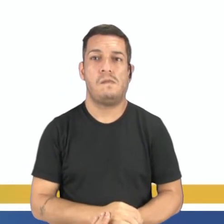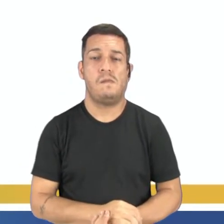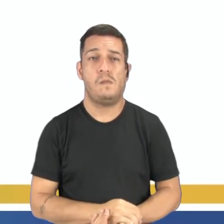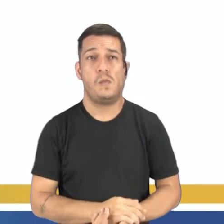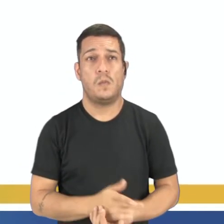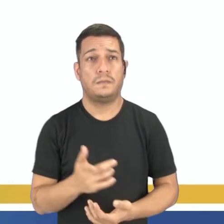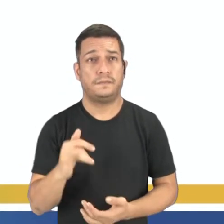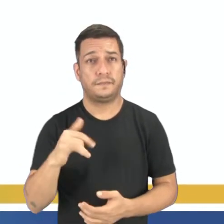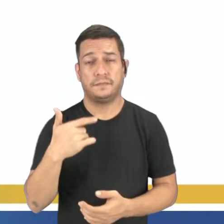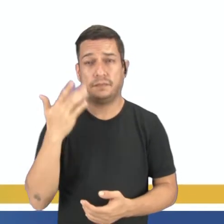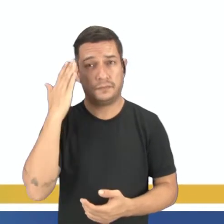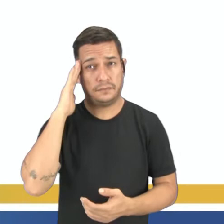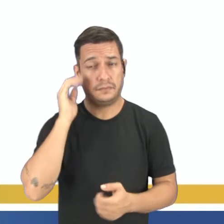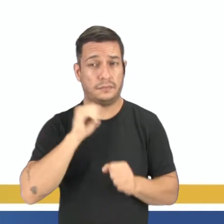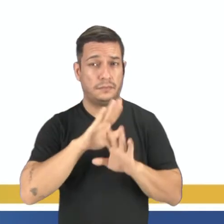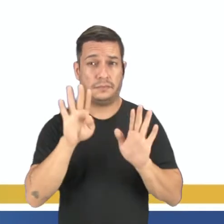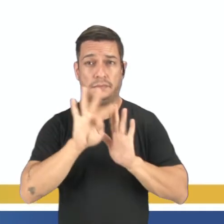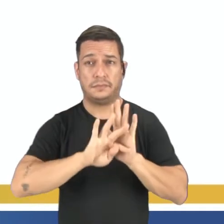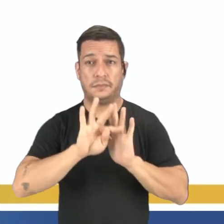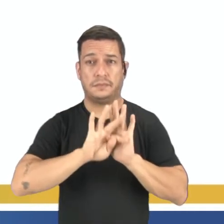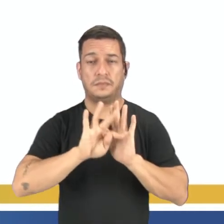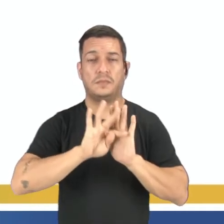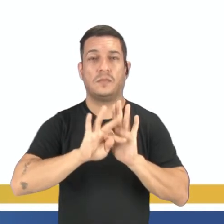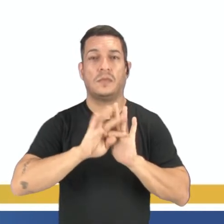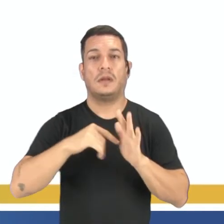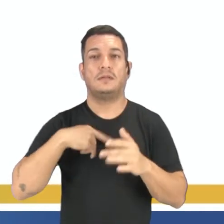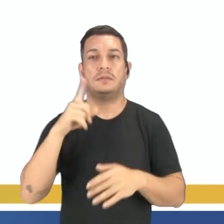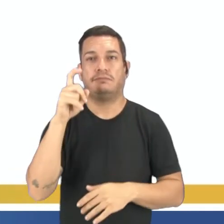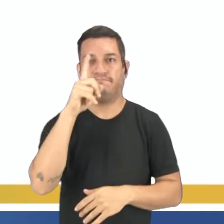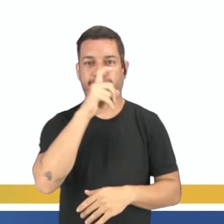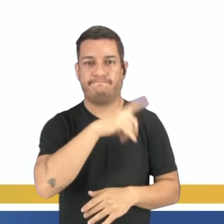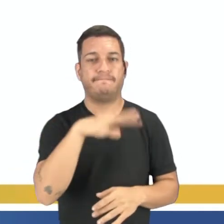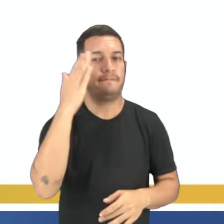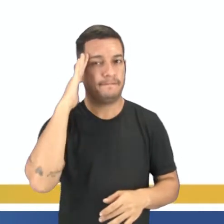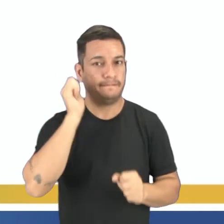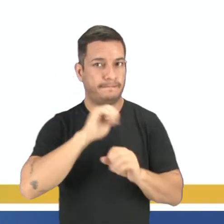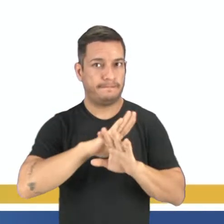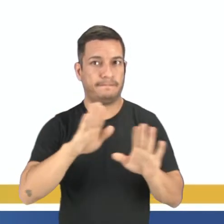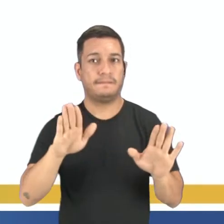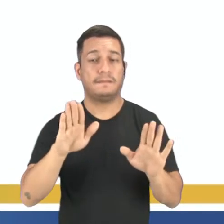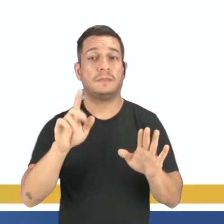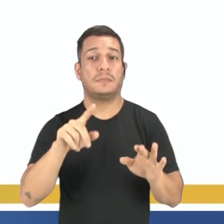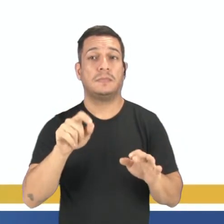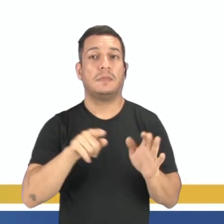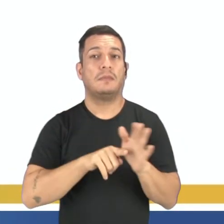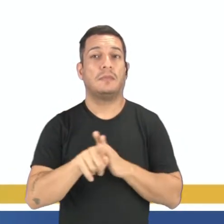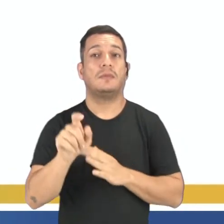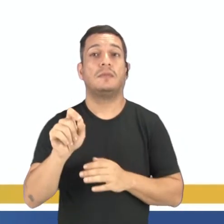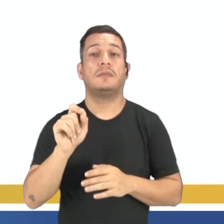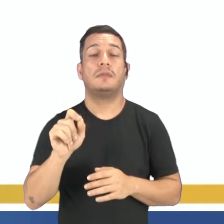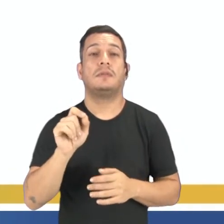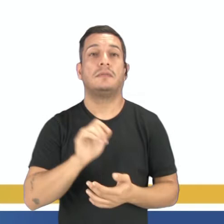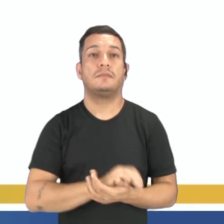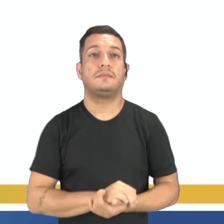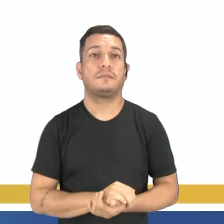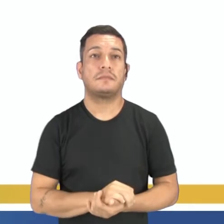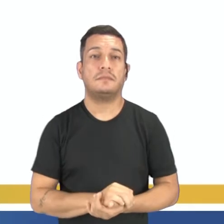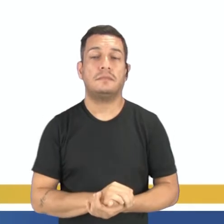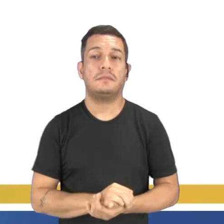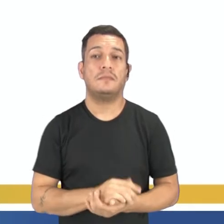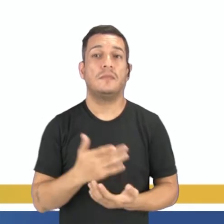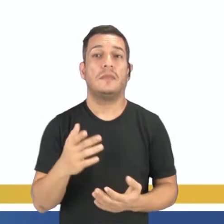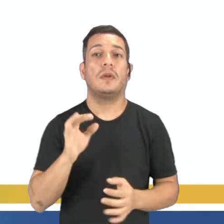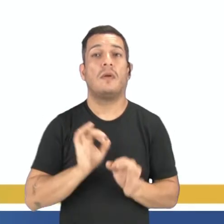Mesmo se eu não tivesse entendido esse texto, que eu tivesse dificuldade de compreensão nisso, a questão está pedindo o seguinte,